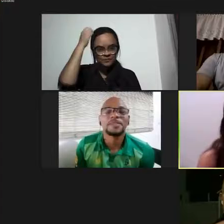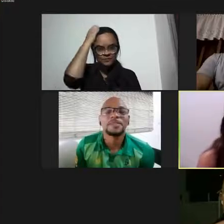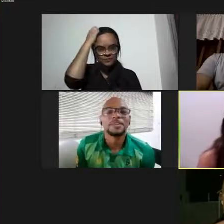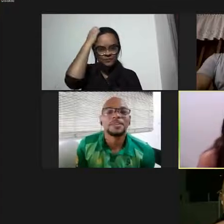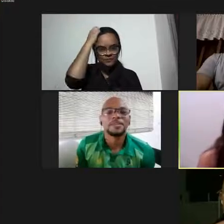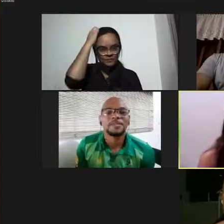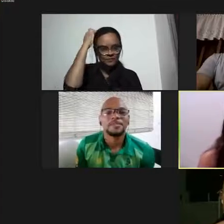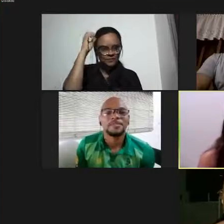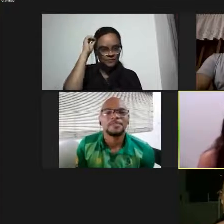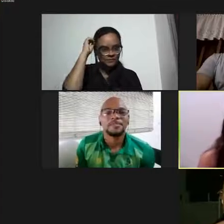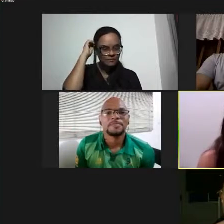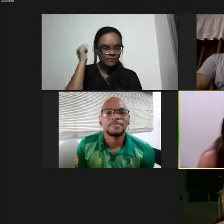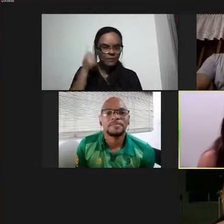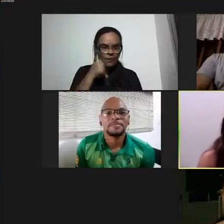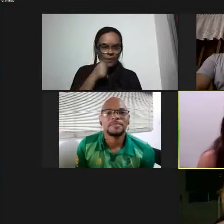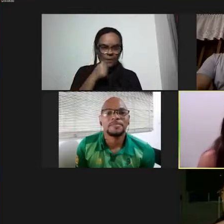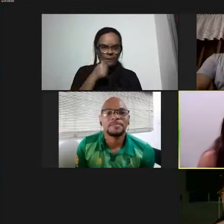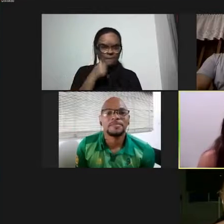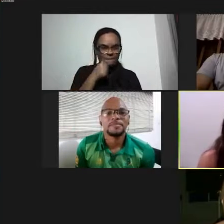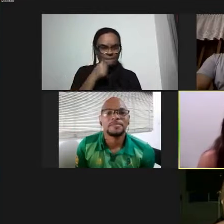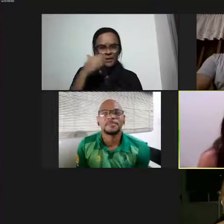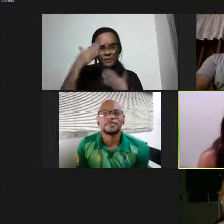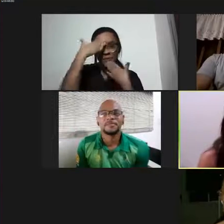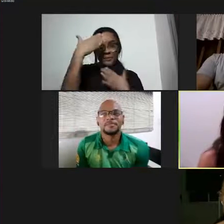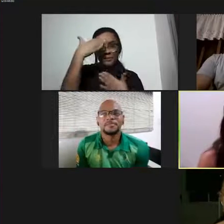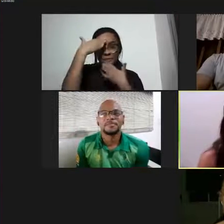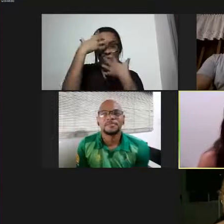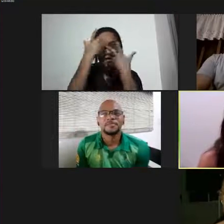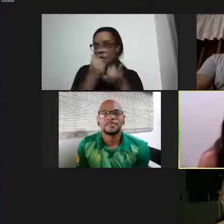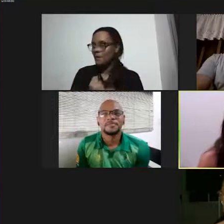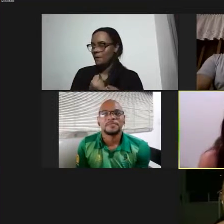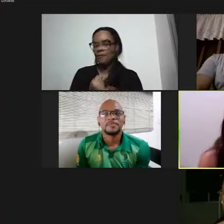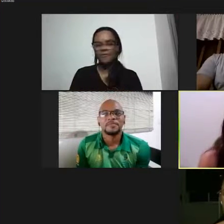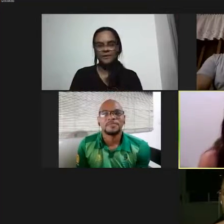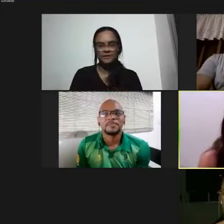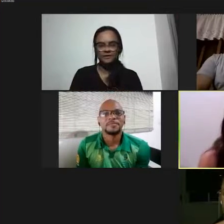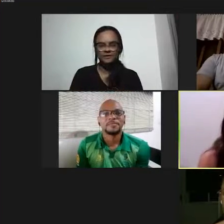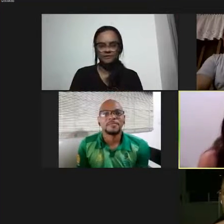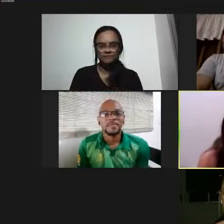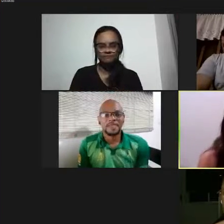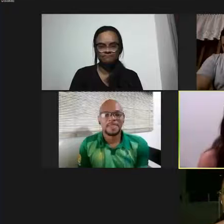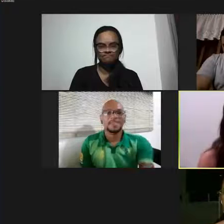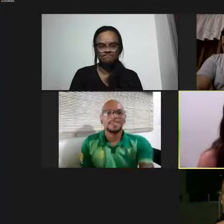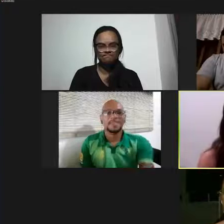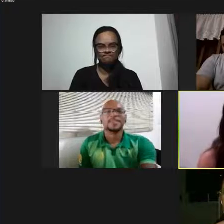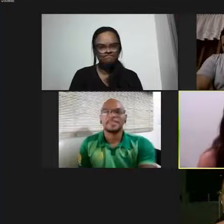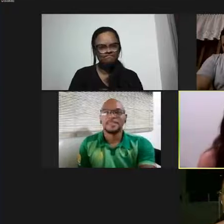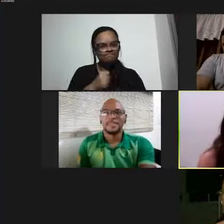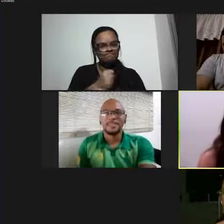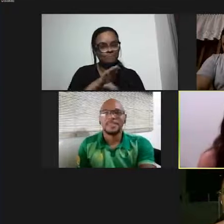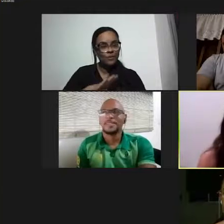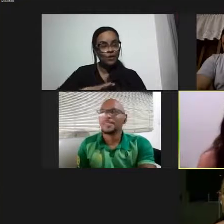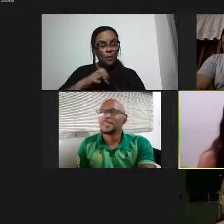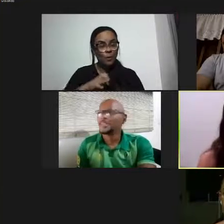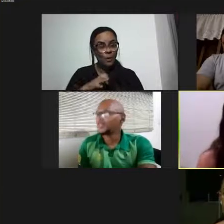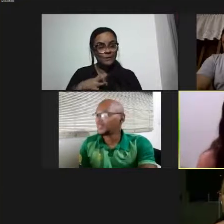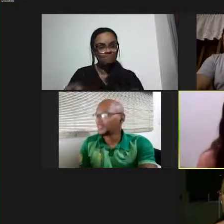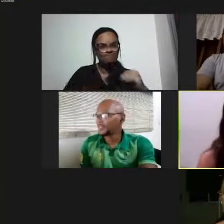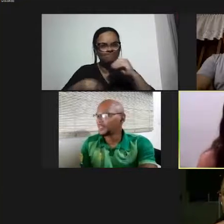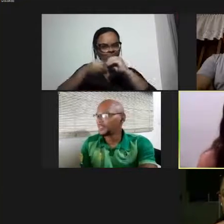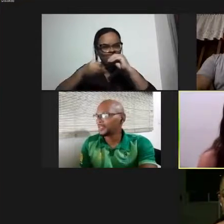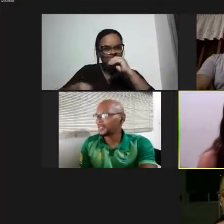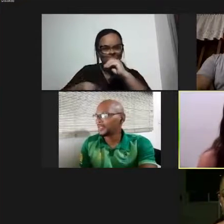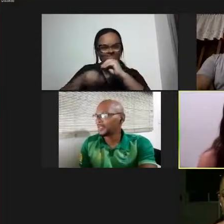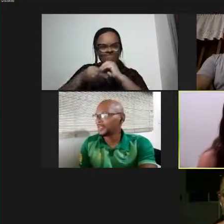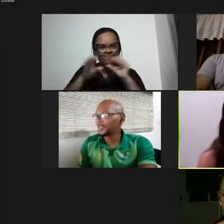Neves. Meninas, obrigada, Edila Mar, obrigada, Ariane, obrigada, André, aí, pela força, somou muito, foi